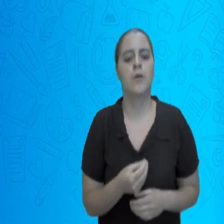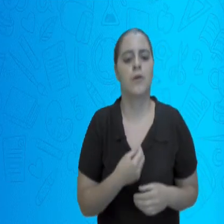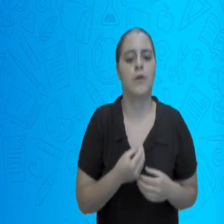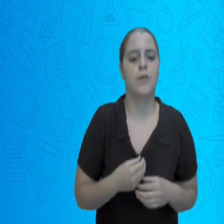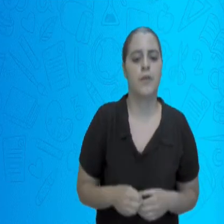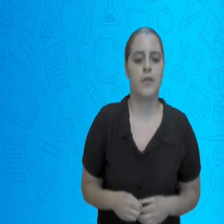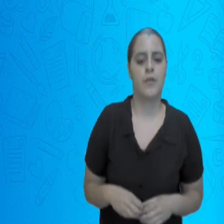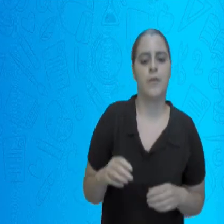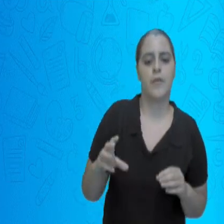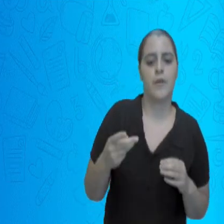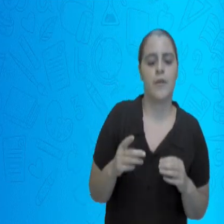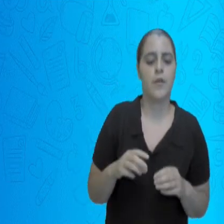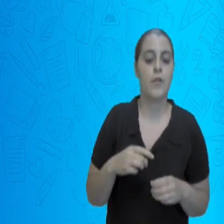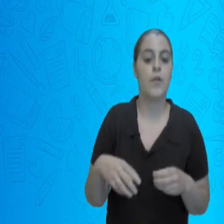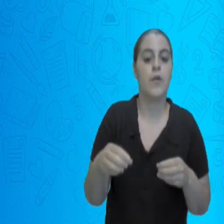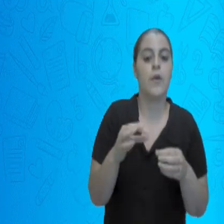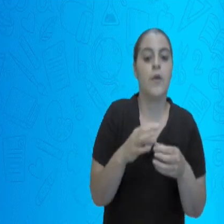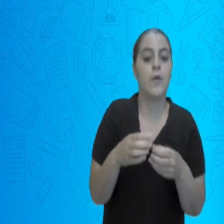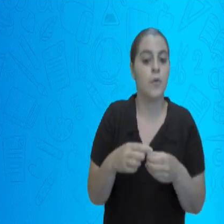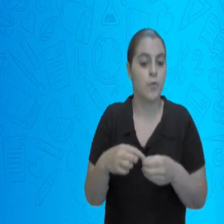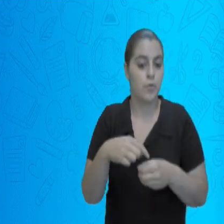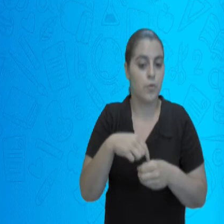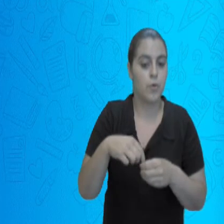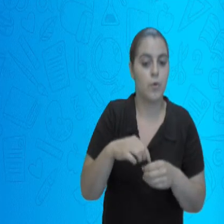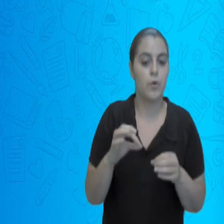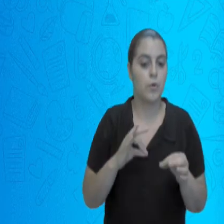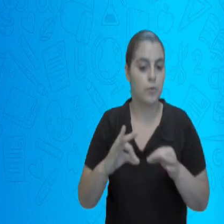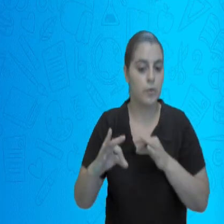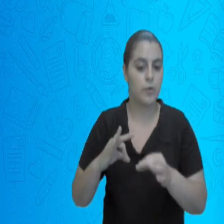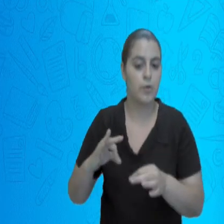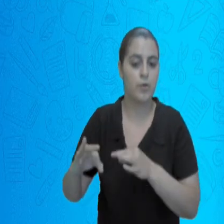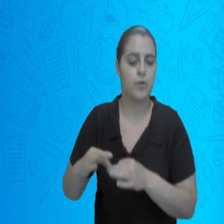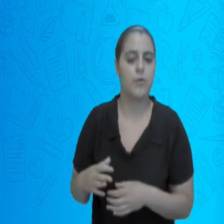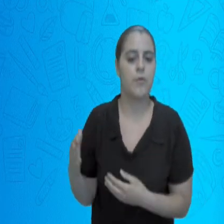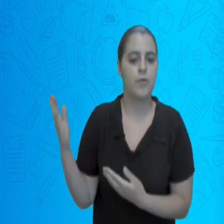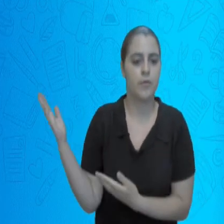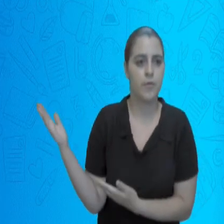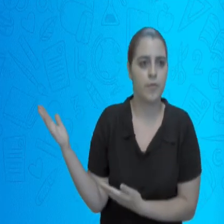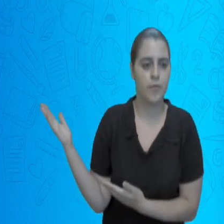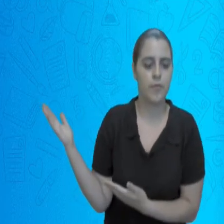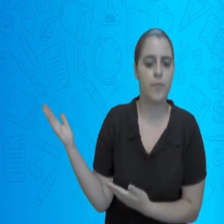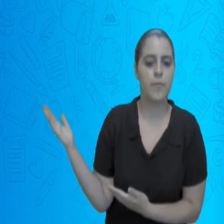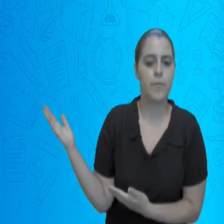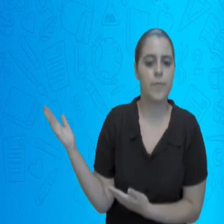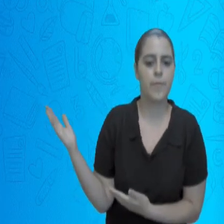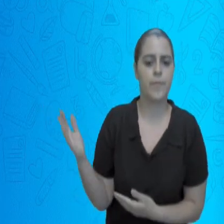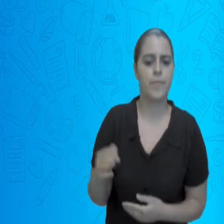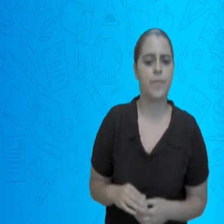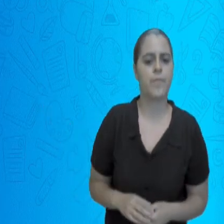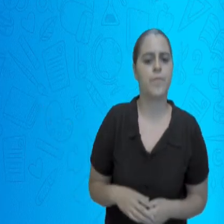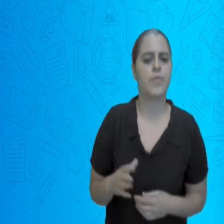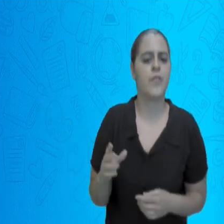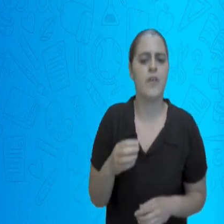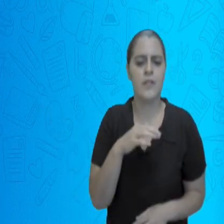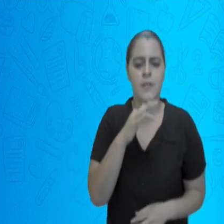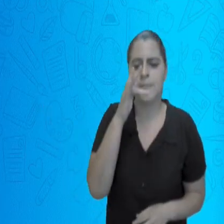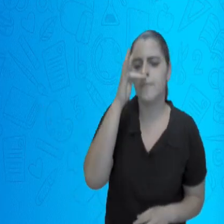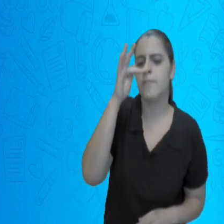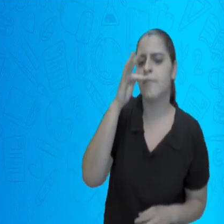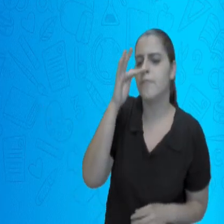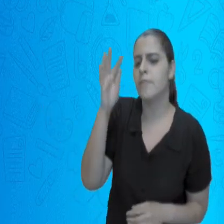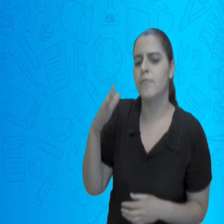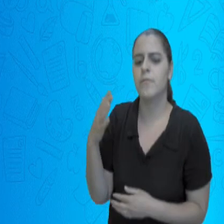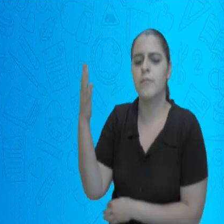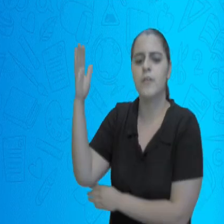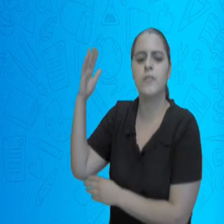eucariontes, possuem núcleo organizado. Gente, através das plantas é que